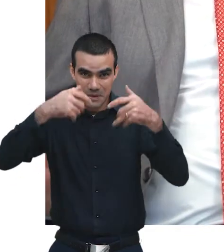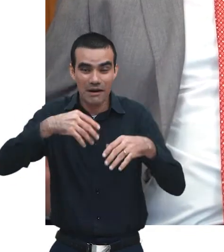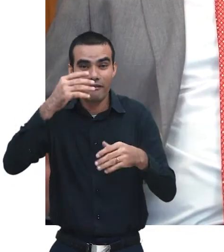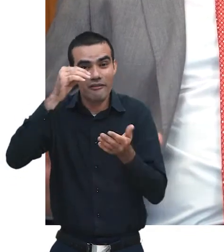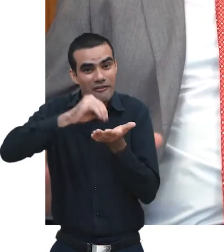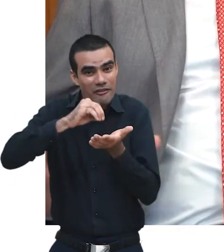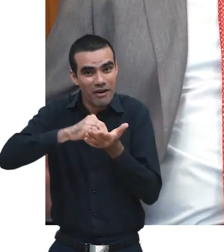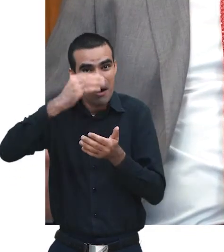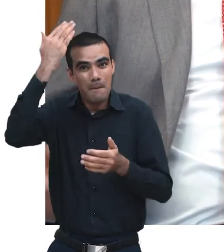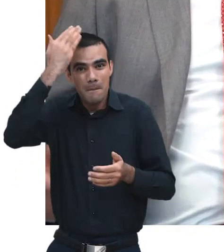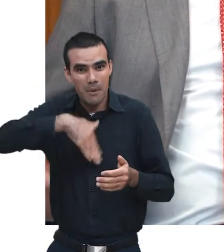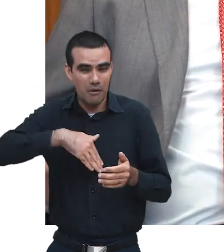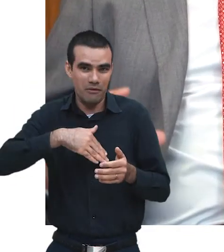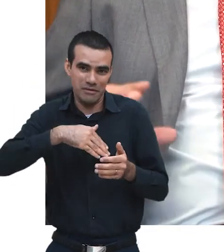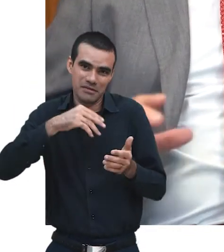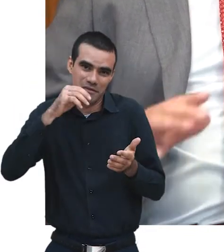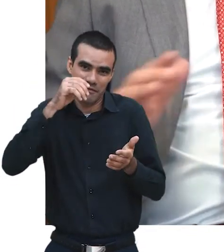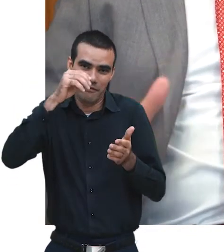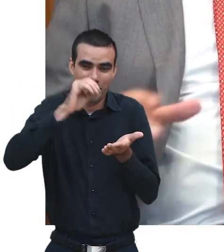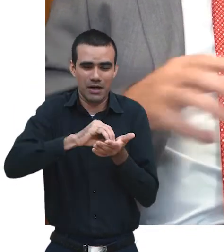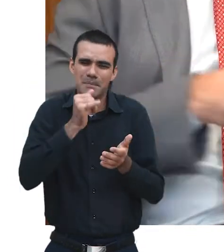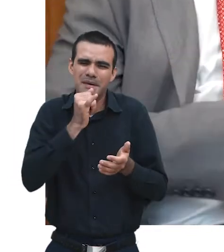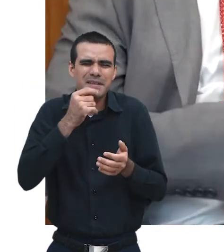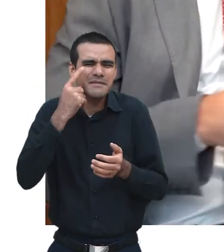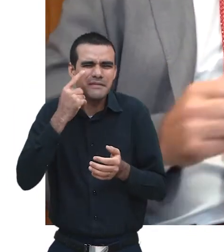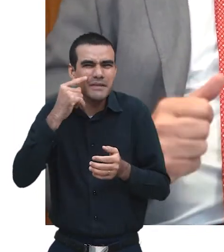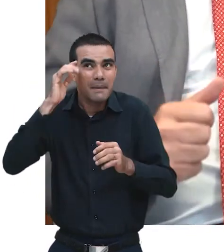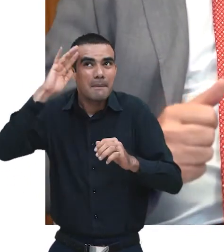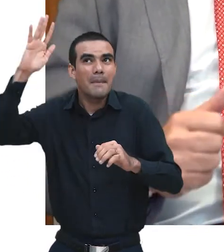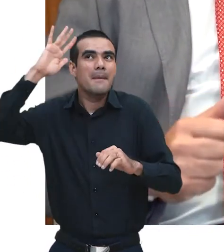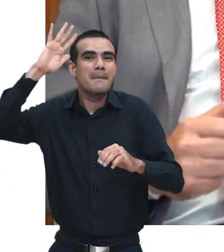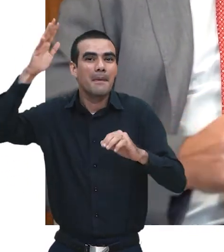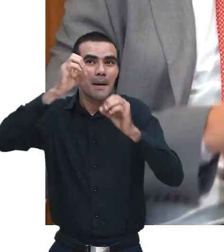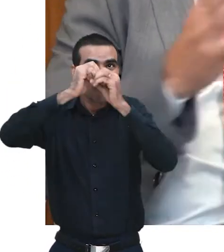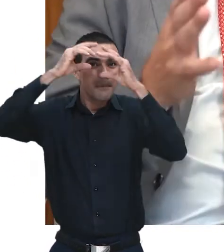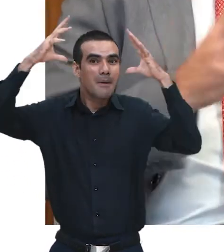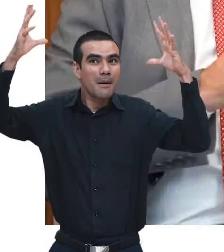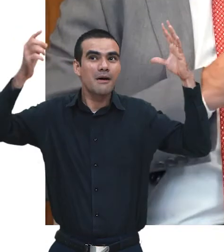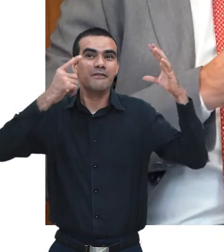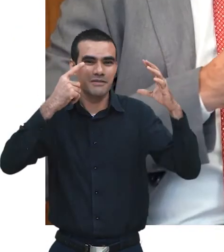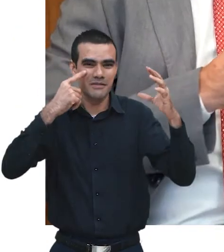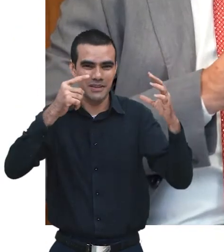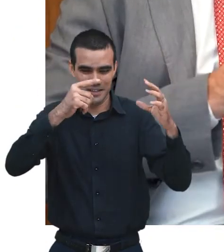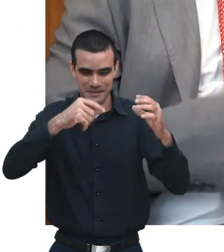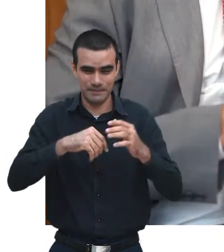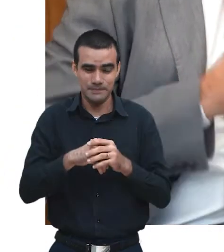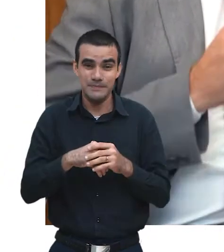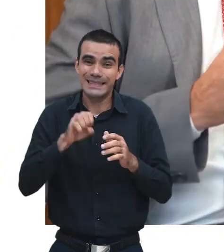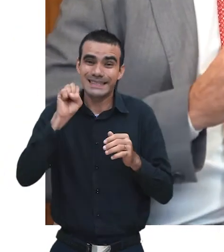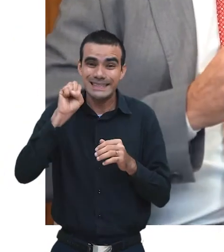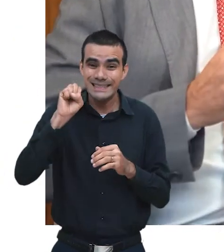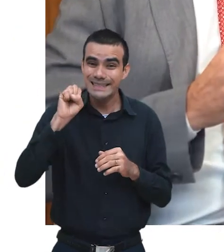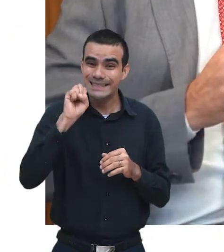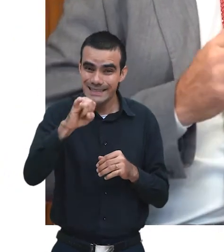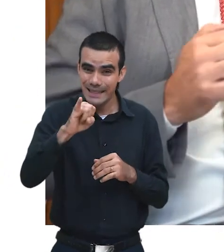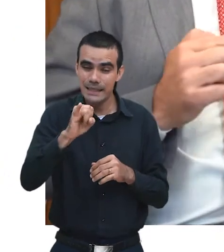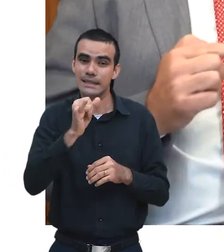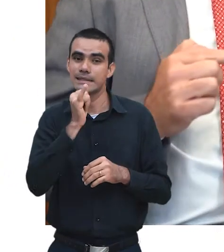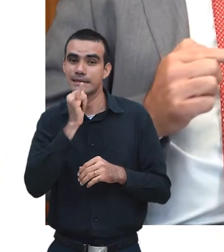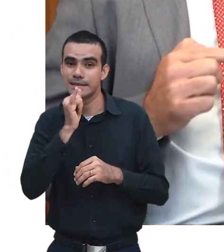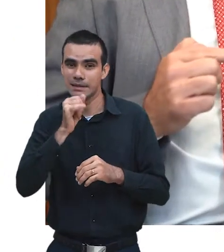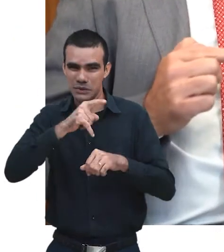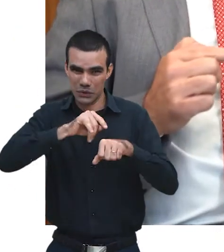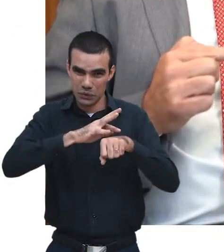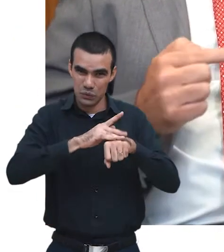merece comprovação. Mas vamos só, né, ousar um pouco nesse momento aqui com você e com todos que estão nos ouvindo. E se, no